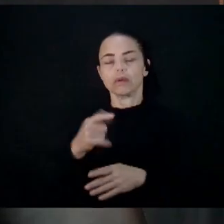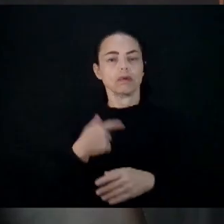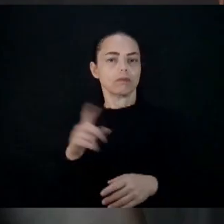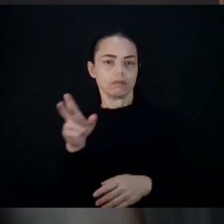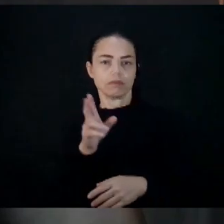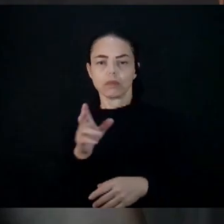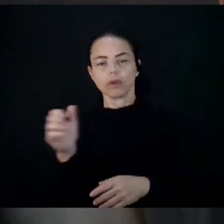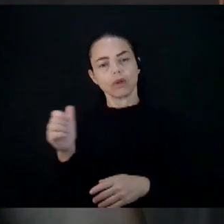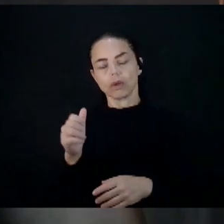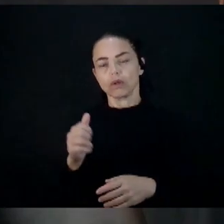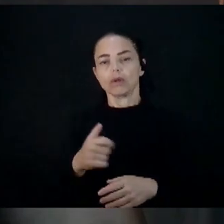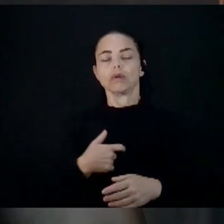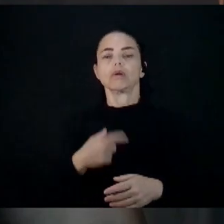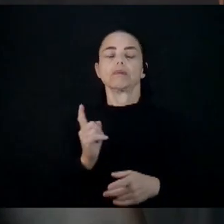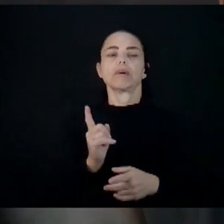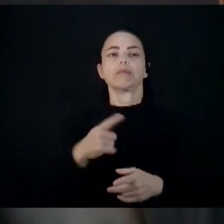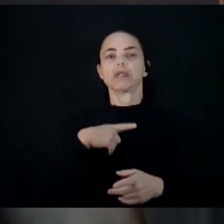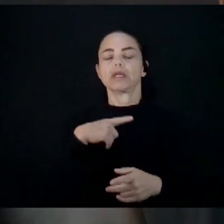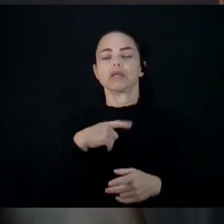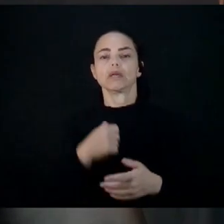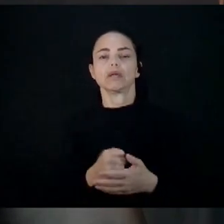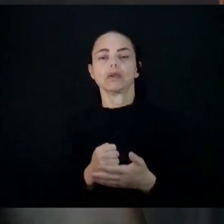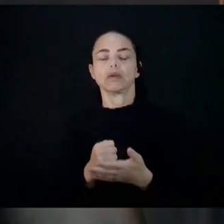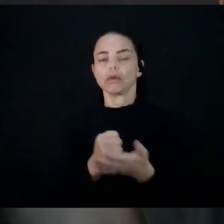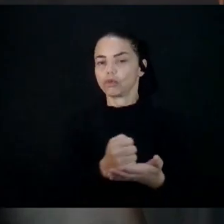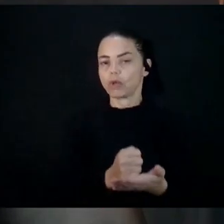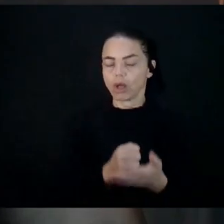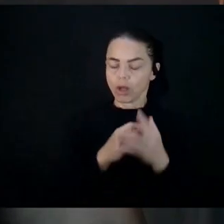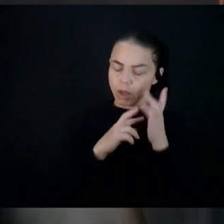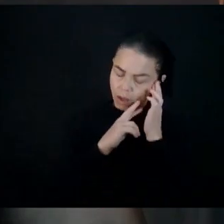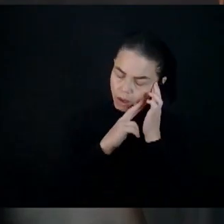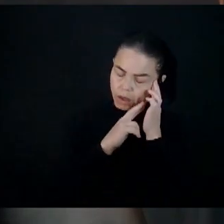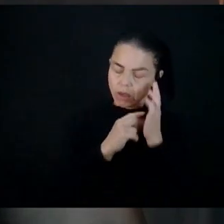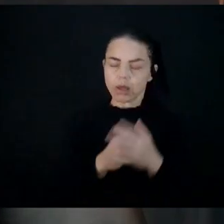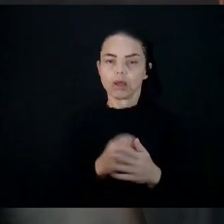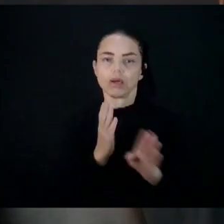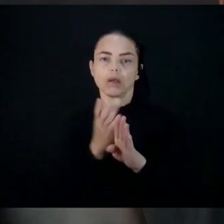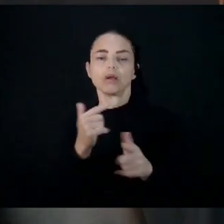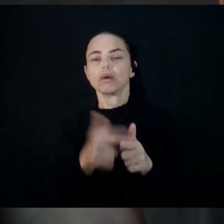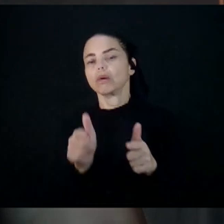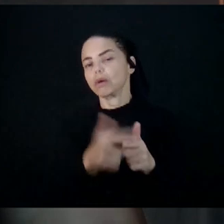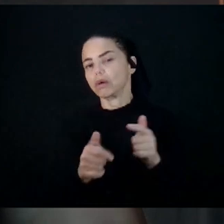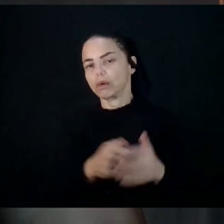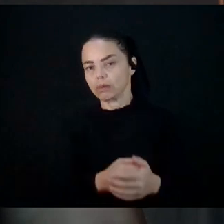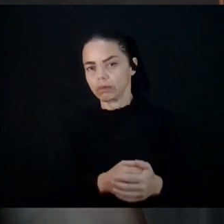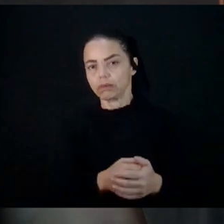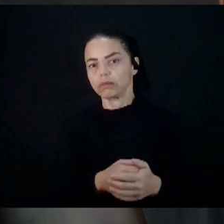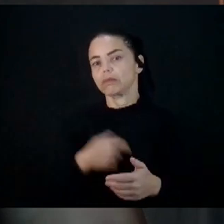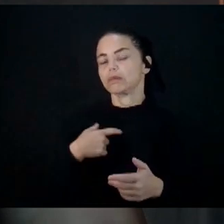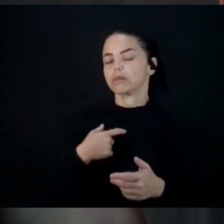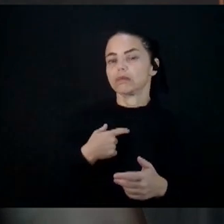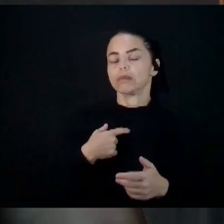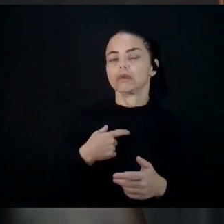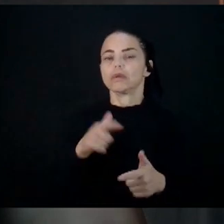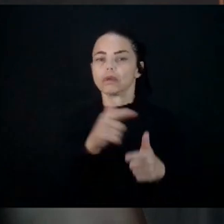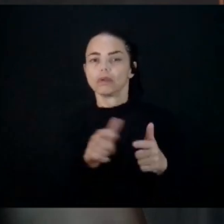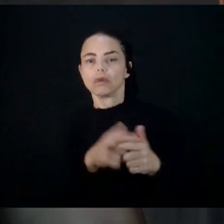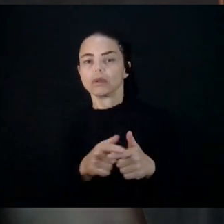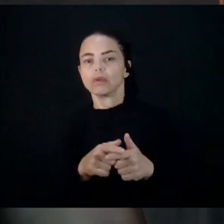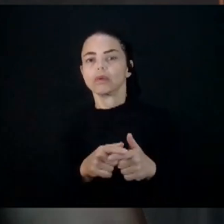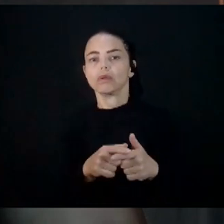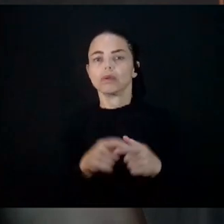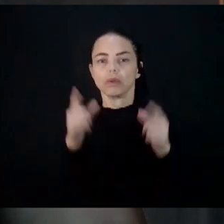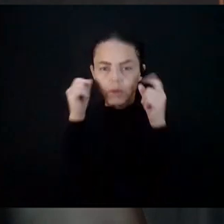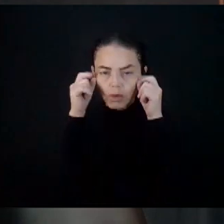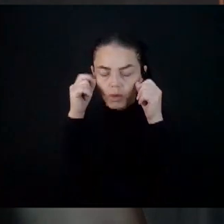como um subterfúgio para ajudar a dormir melhor, e a gente tentar identificar, né, por que a pessoa tá com esse problema de pegar no sono,